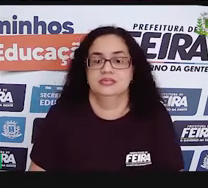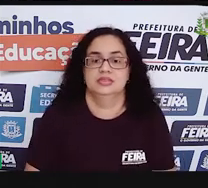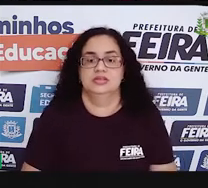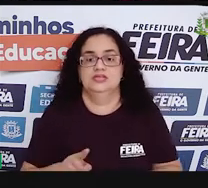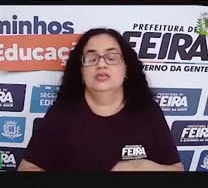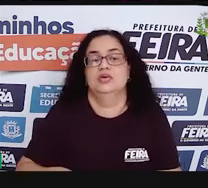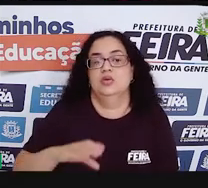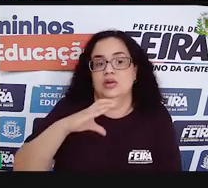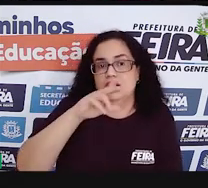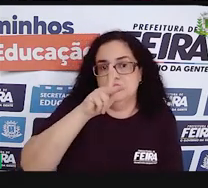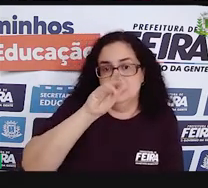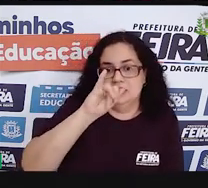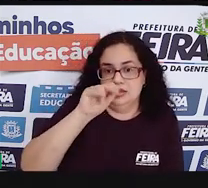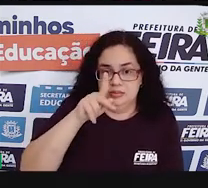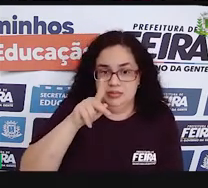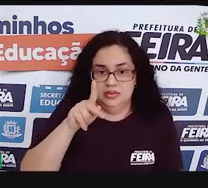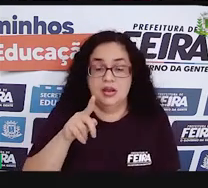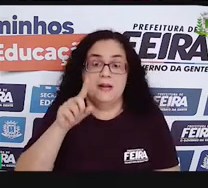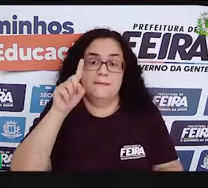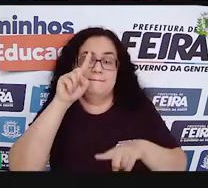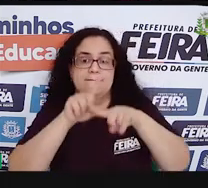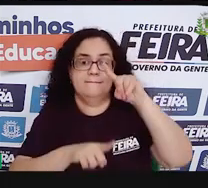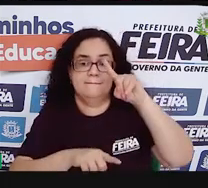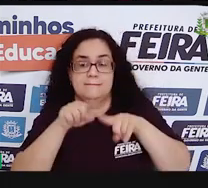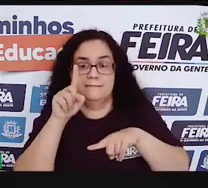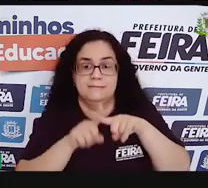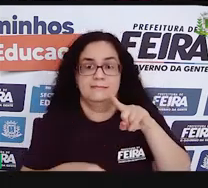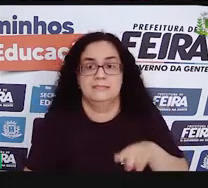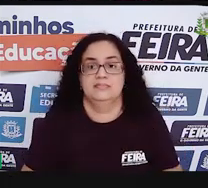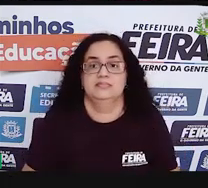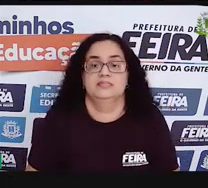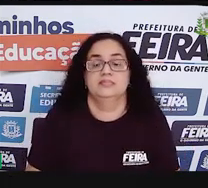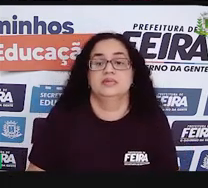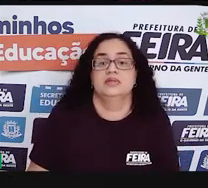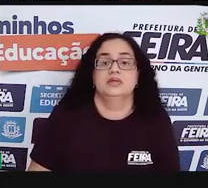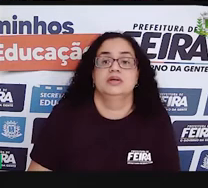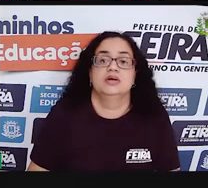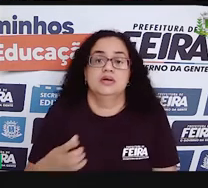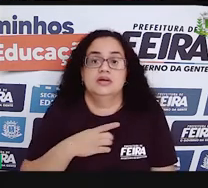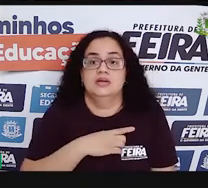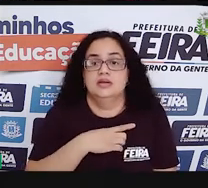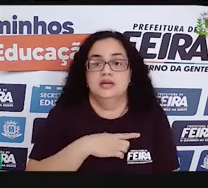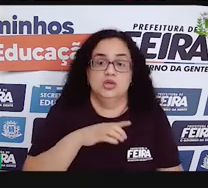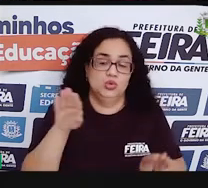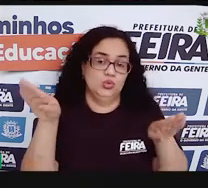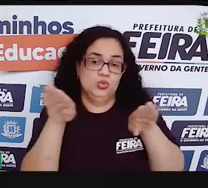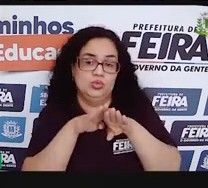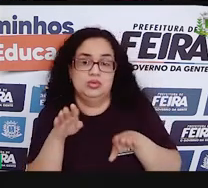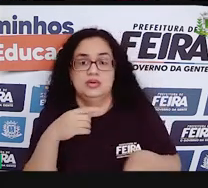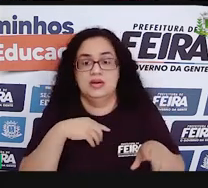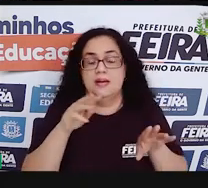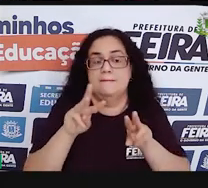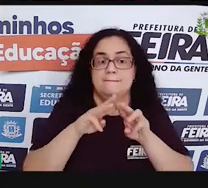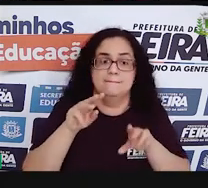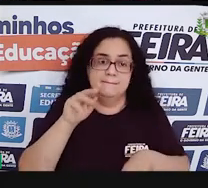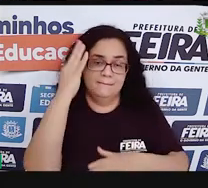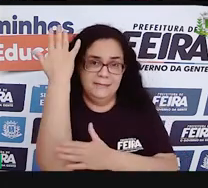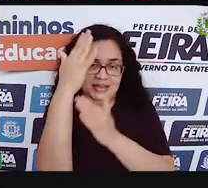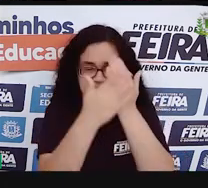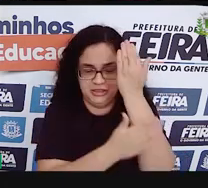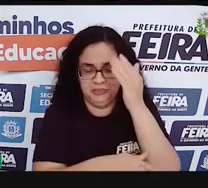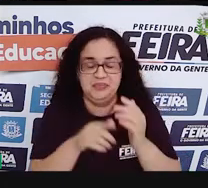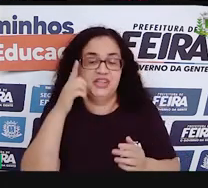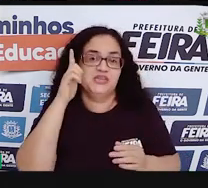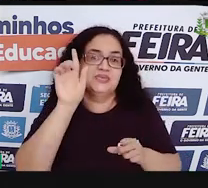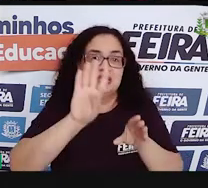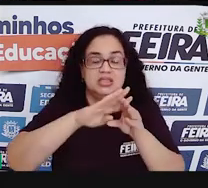mais flexível é o clipe, porque o material com o qual é feito o metal é mais maleável que a madeira. A gente não consegue dobrar